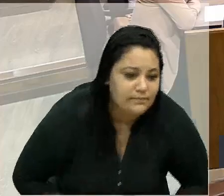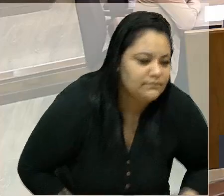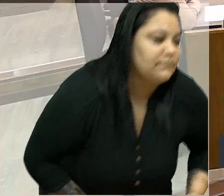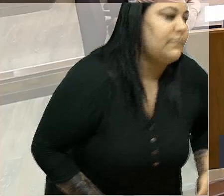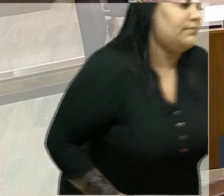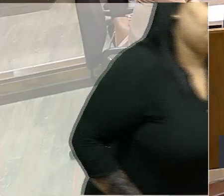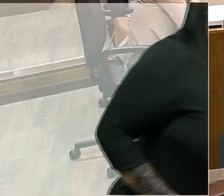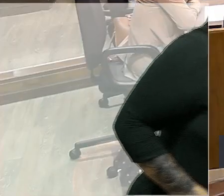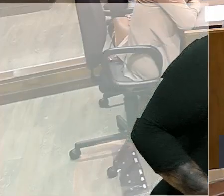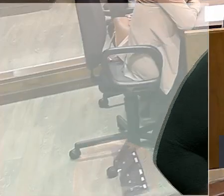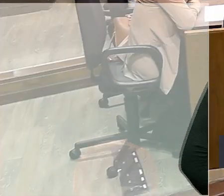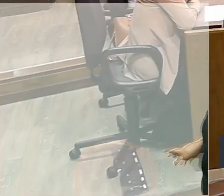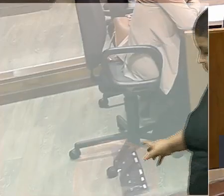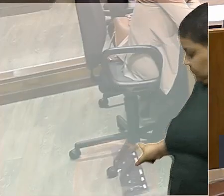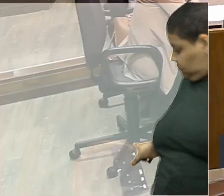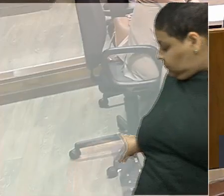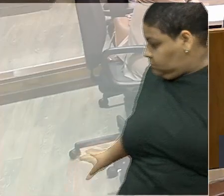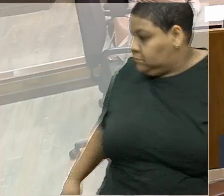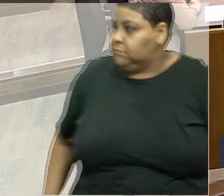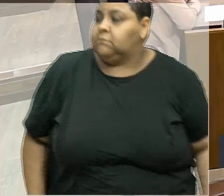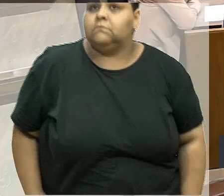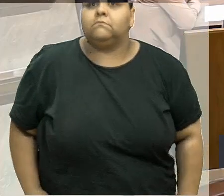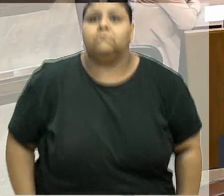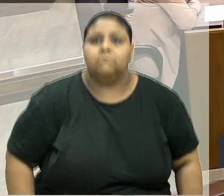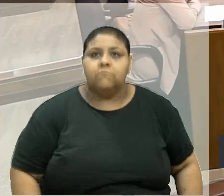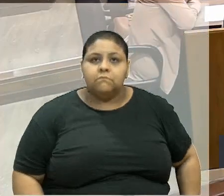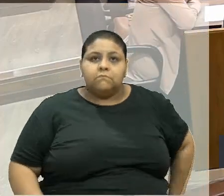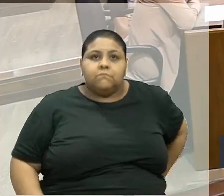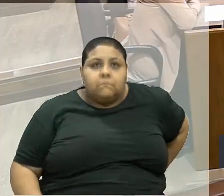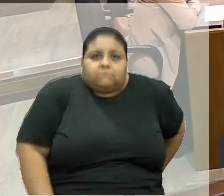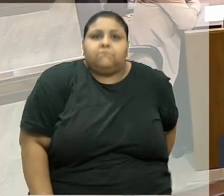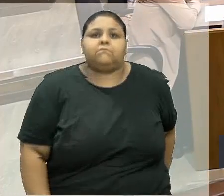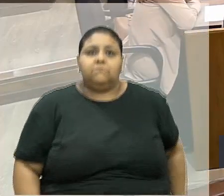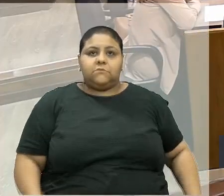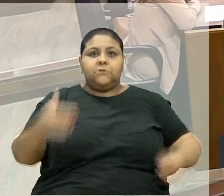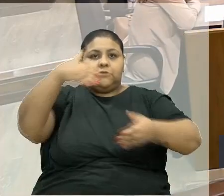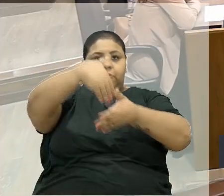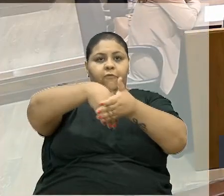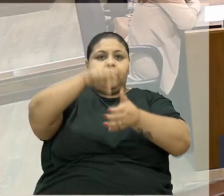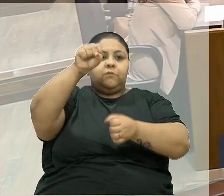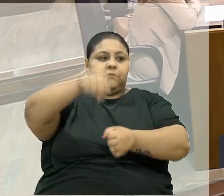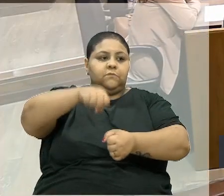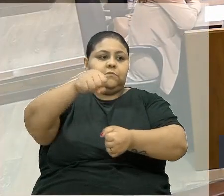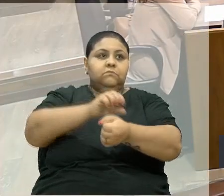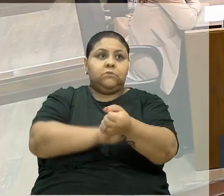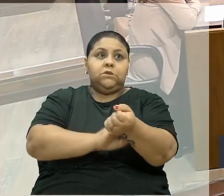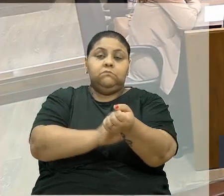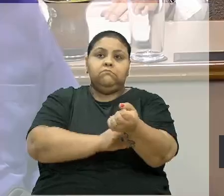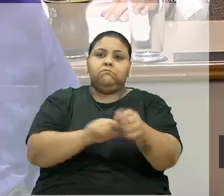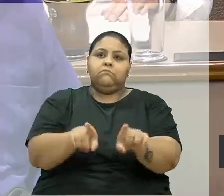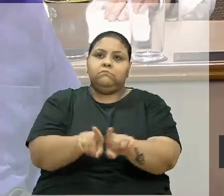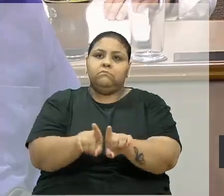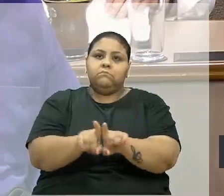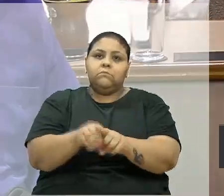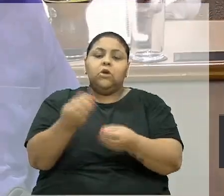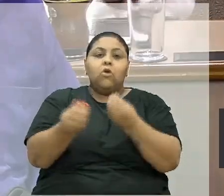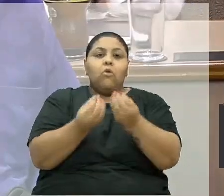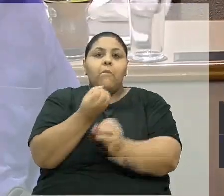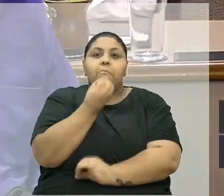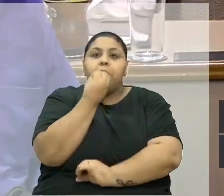presidente, caros colegas vereadores e a plateia que nos assiste, voto favorável a esse projeto. E como é